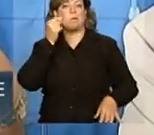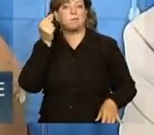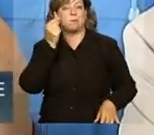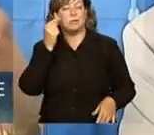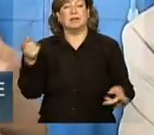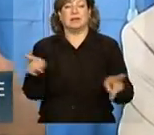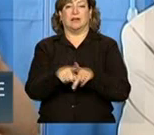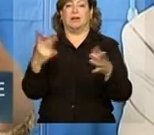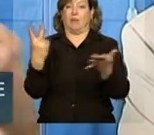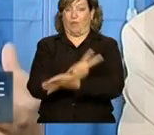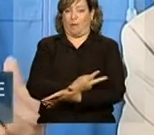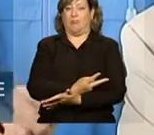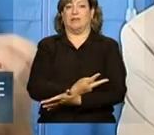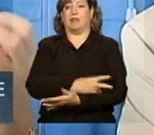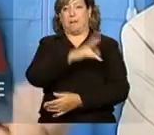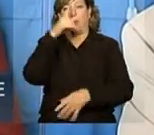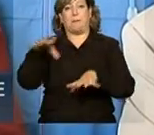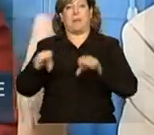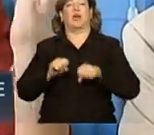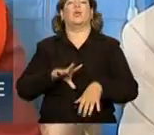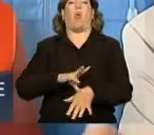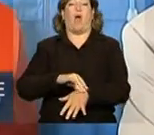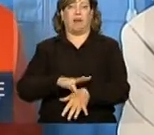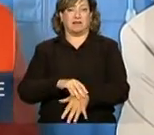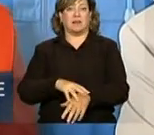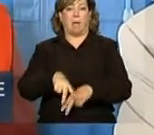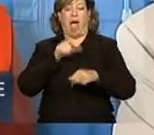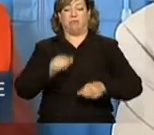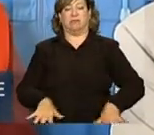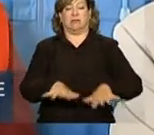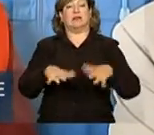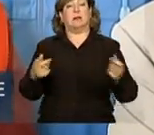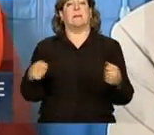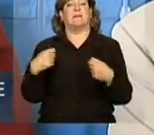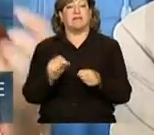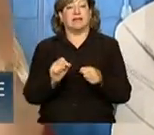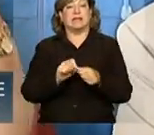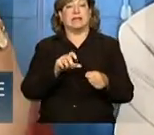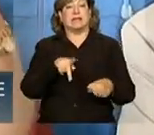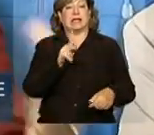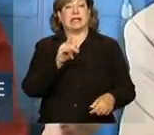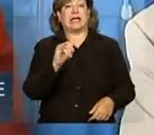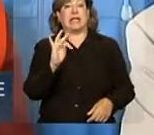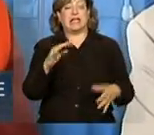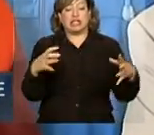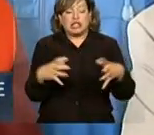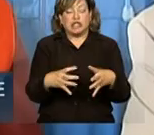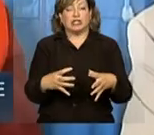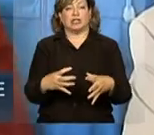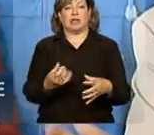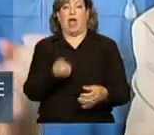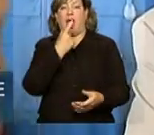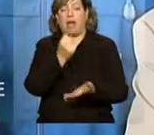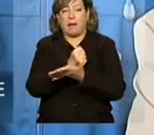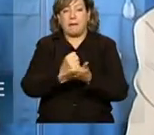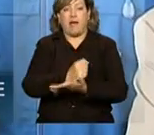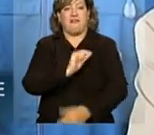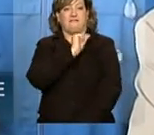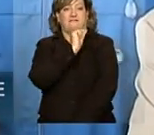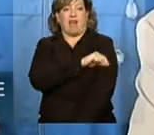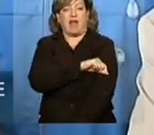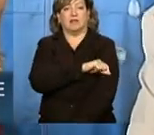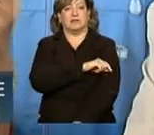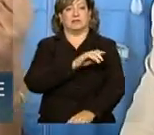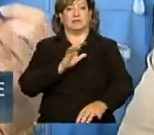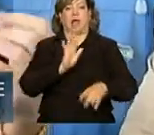tomamos providências no sentido de assegurar kits de medicamento, kits de vacina e